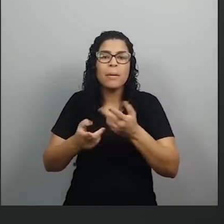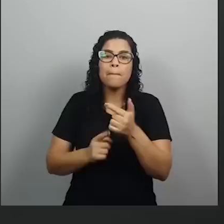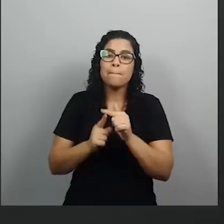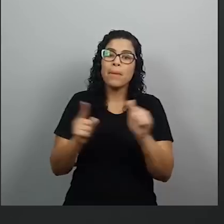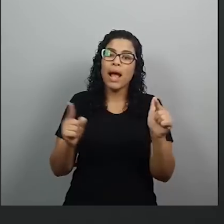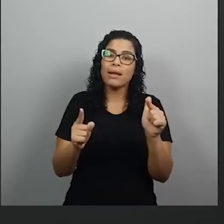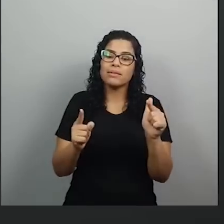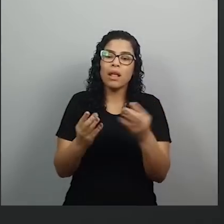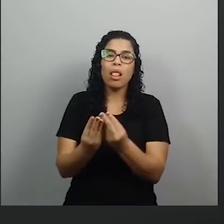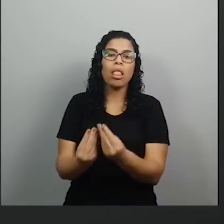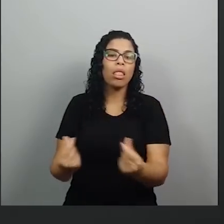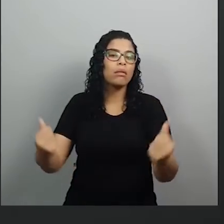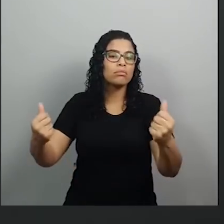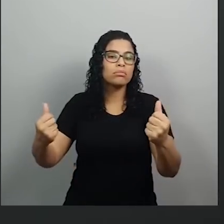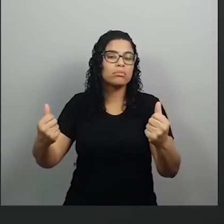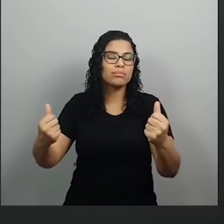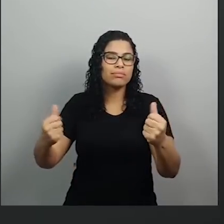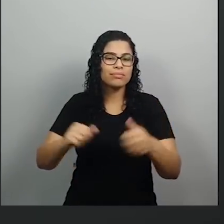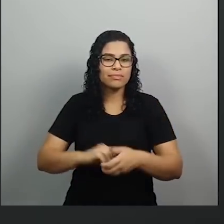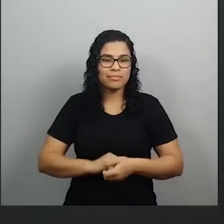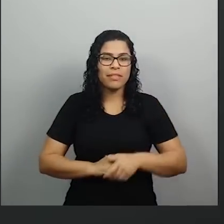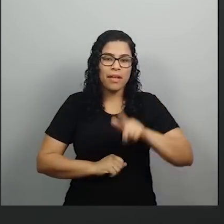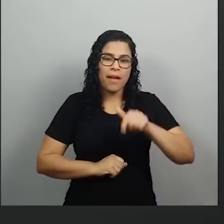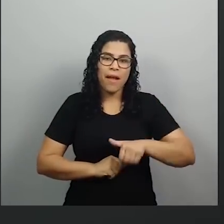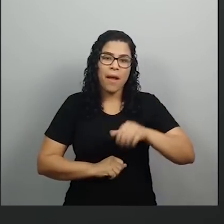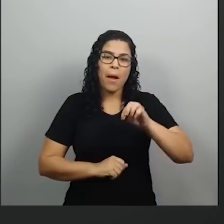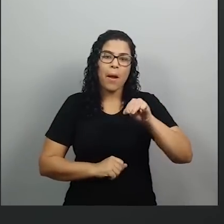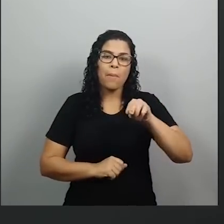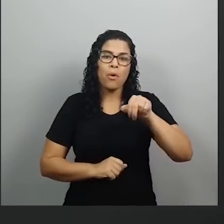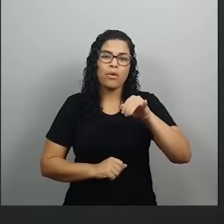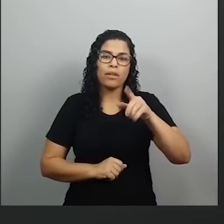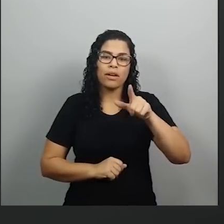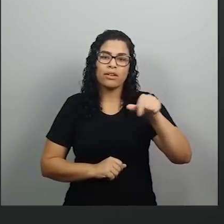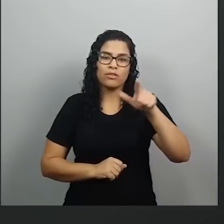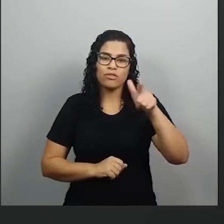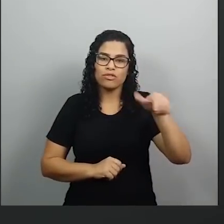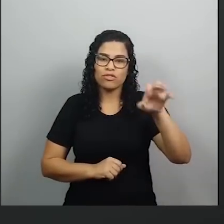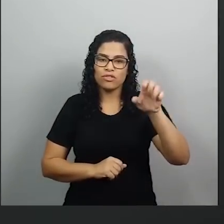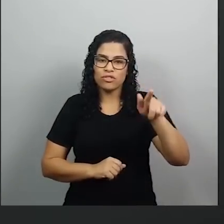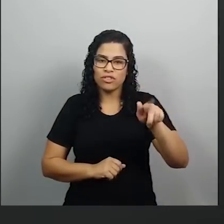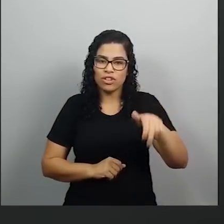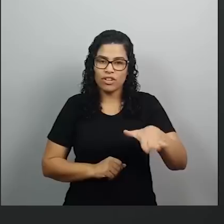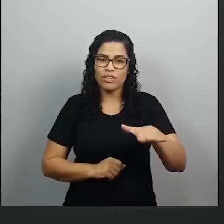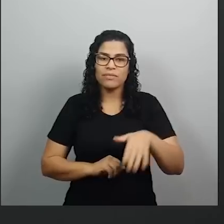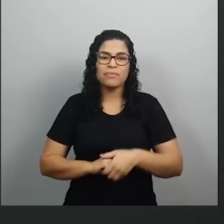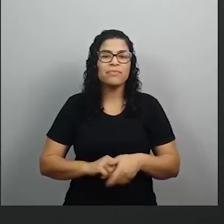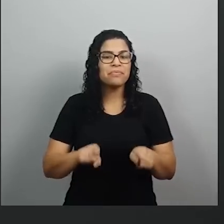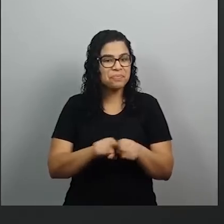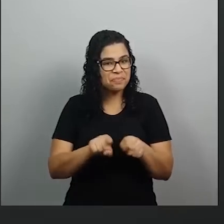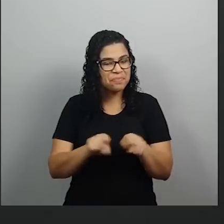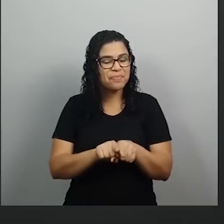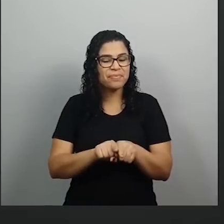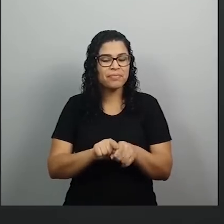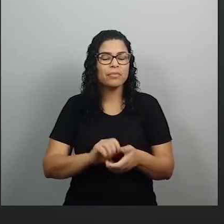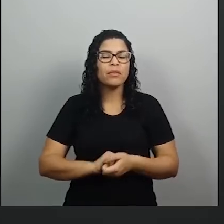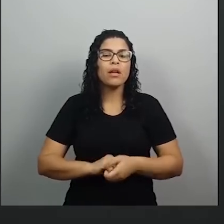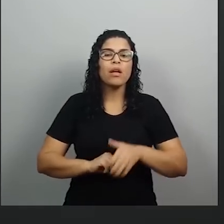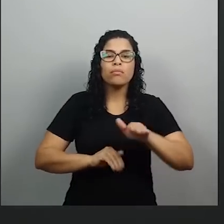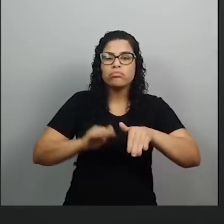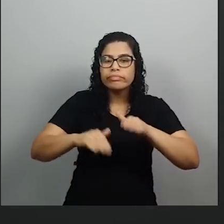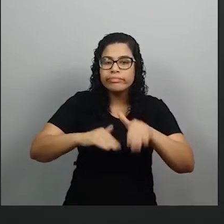não está mais ali. É o caso, então, da moldagem ou impressão. As marcas fósseis, falei, né?